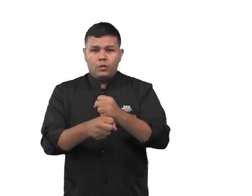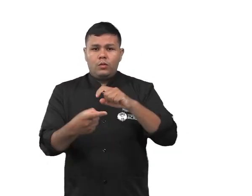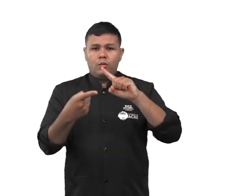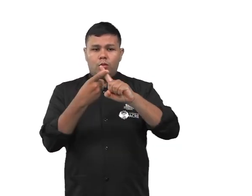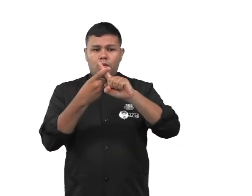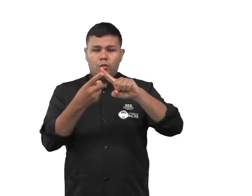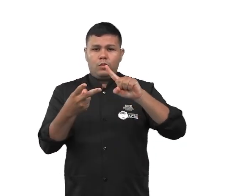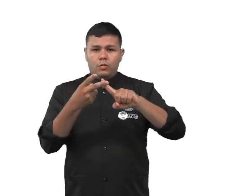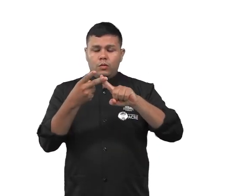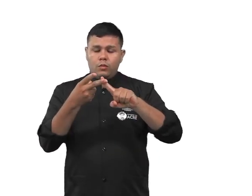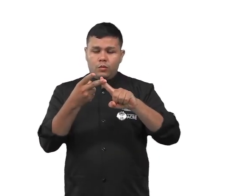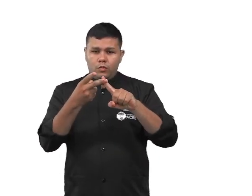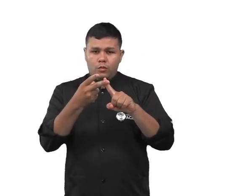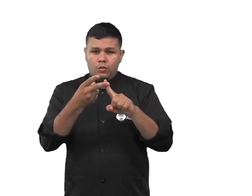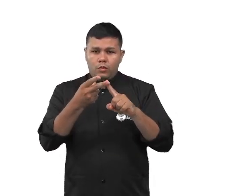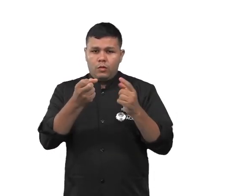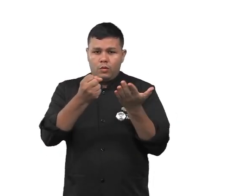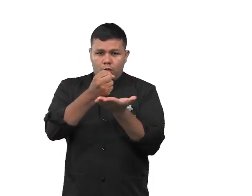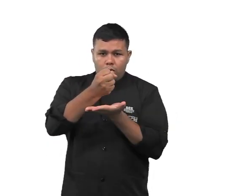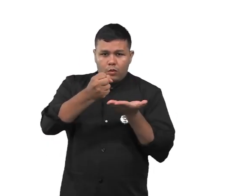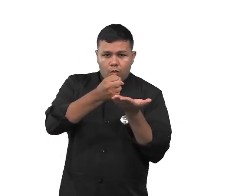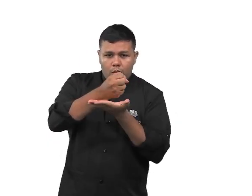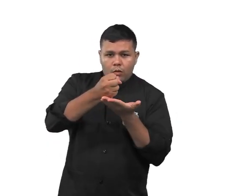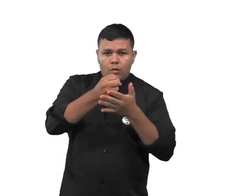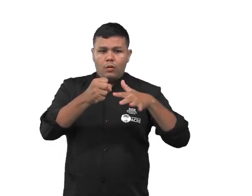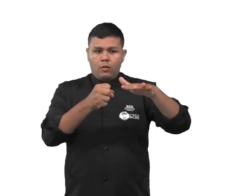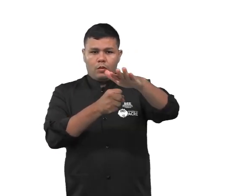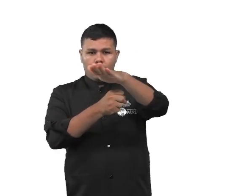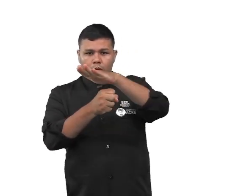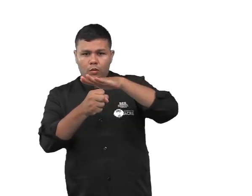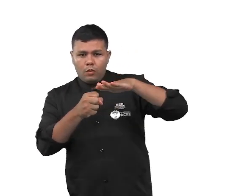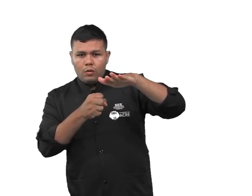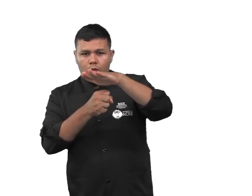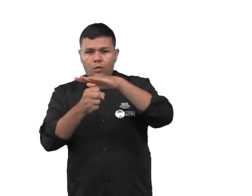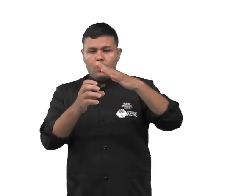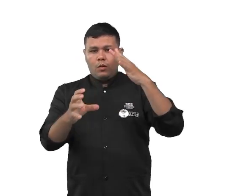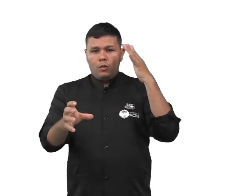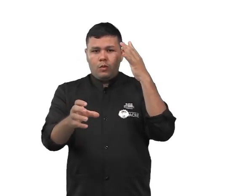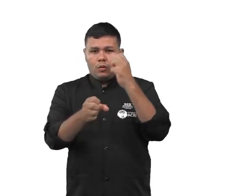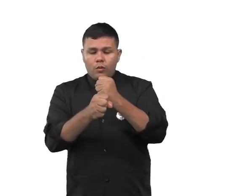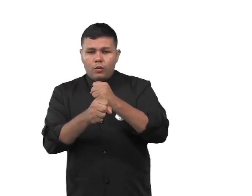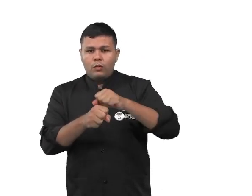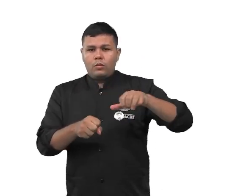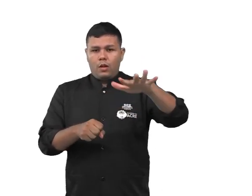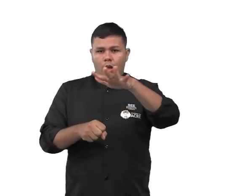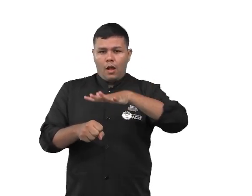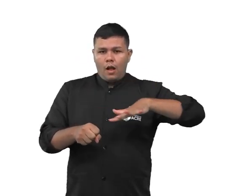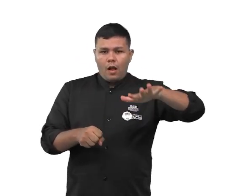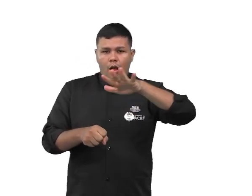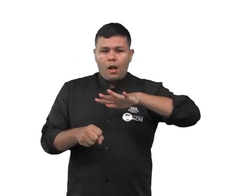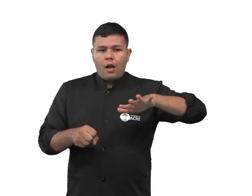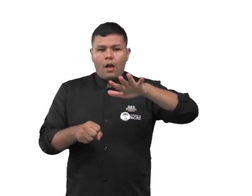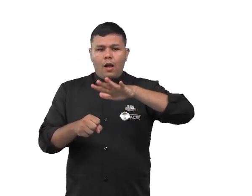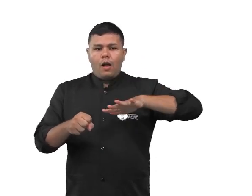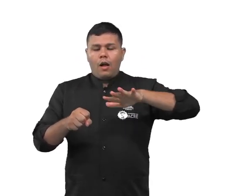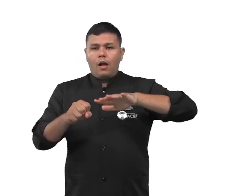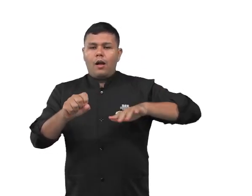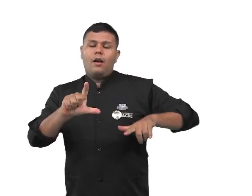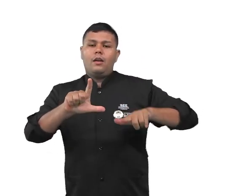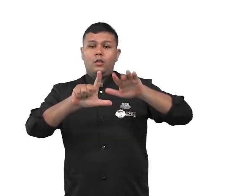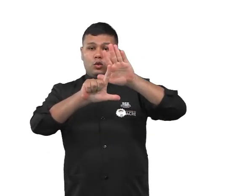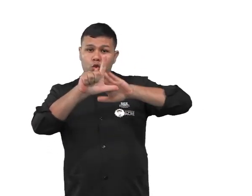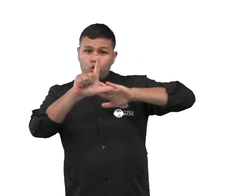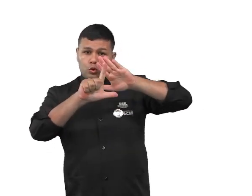base superior, uma base inferior, mais a somatória das áreas laterais, tá bom? Essa figura aqui,